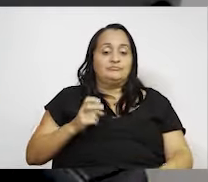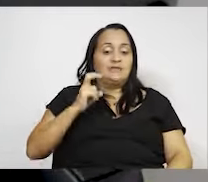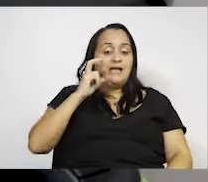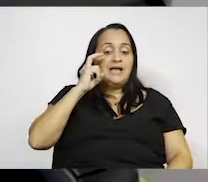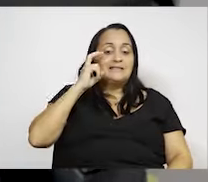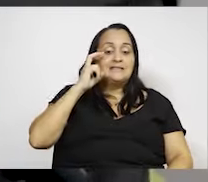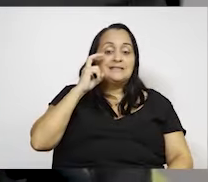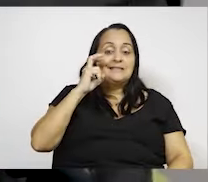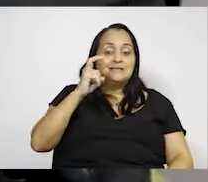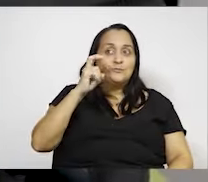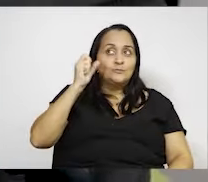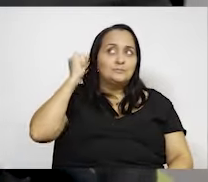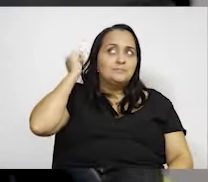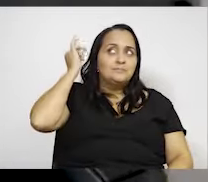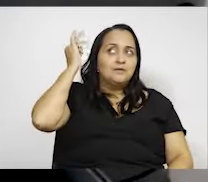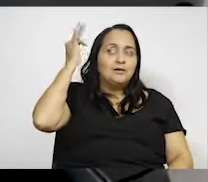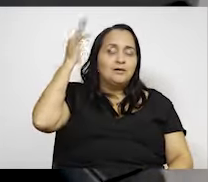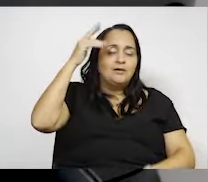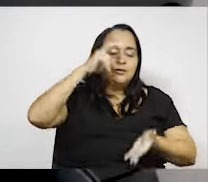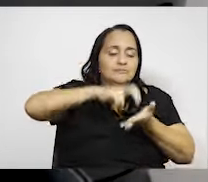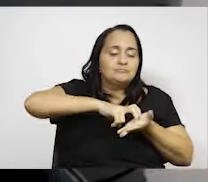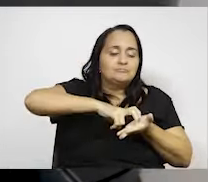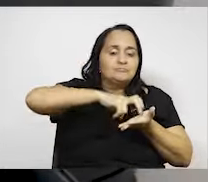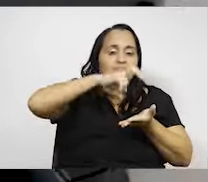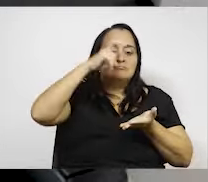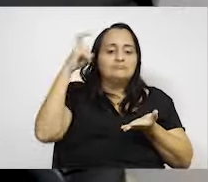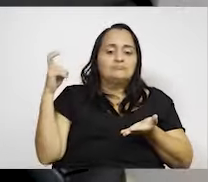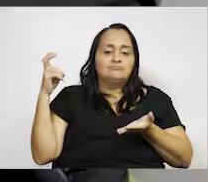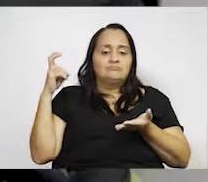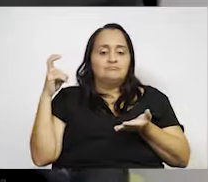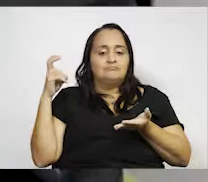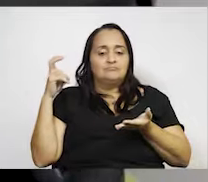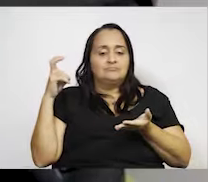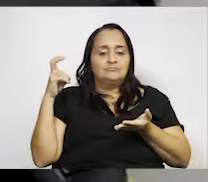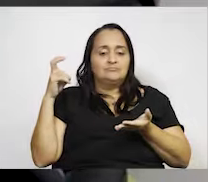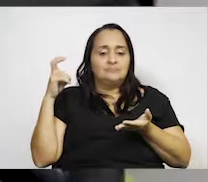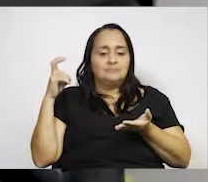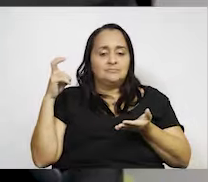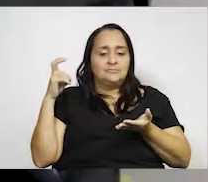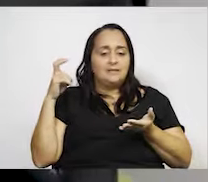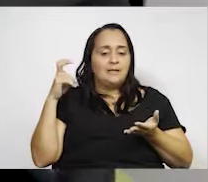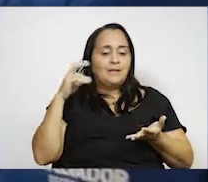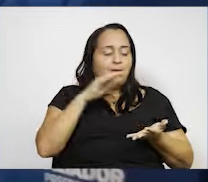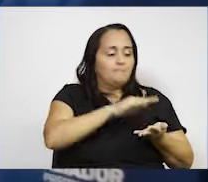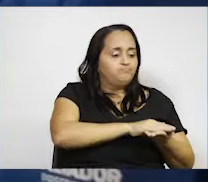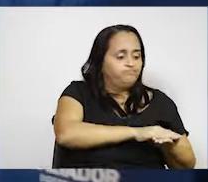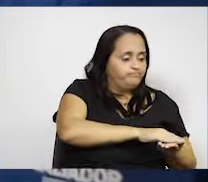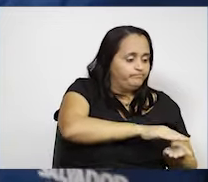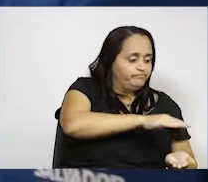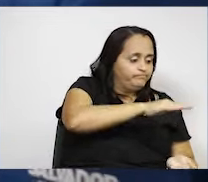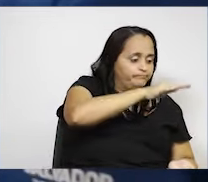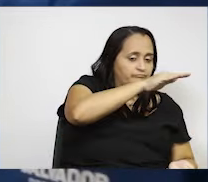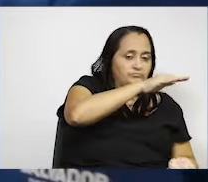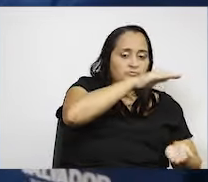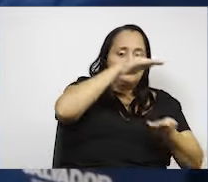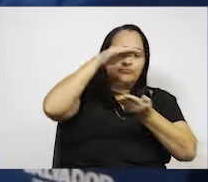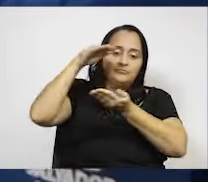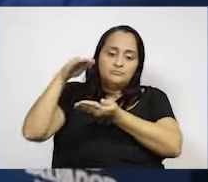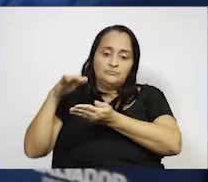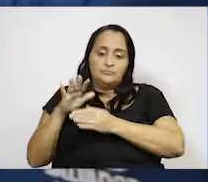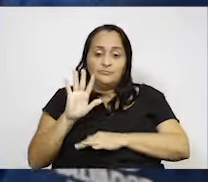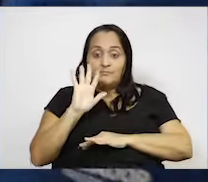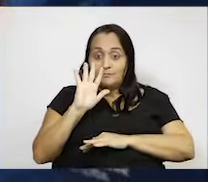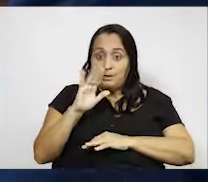entra, 5 da manhã, entra uma outra turma. Que turma é essa? É a turma que leva o jornal para os assinantes, porque